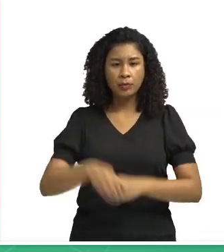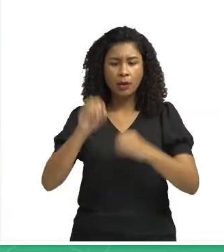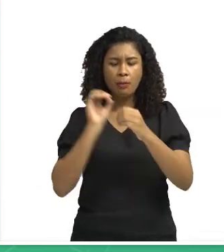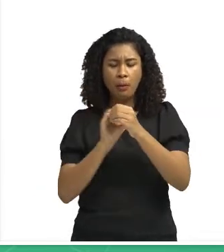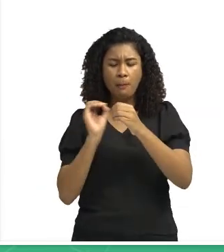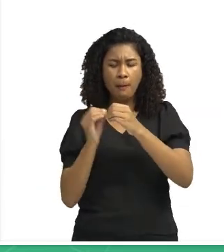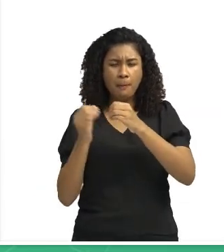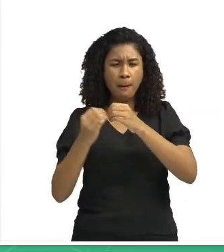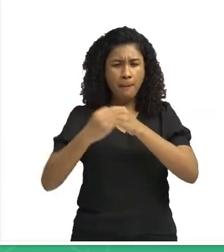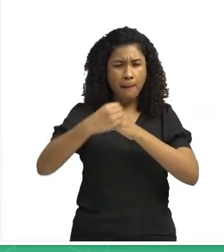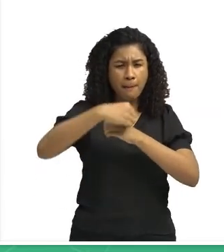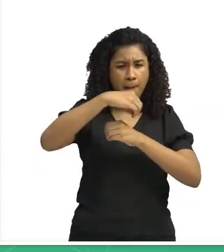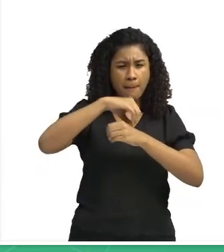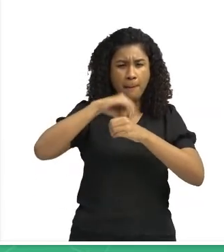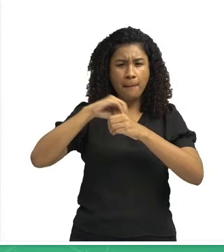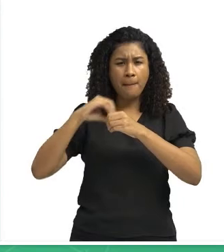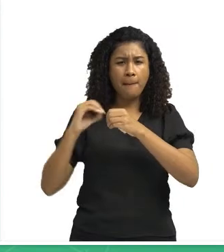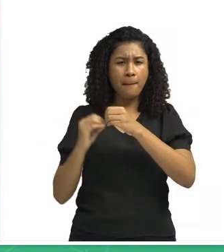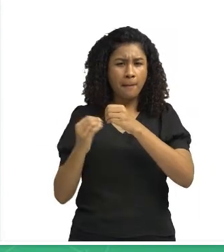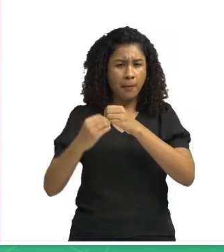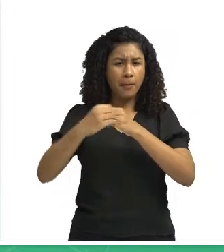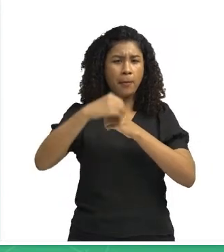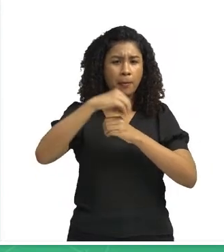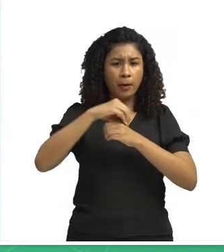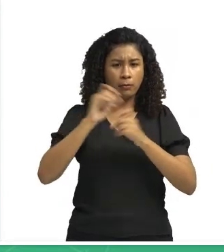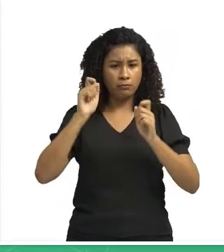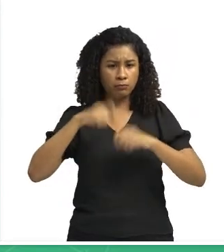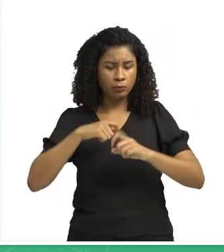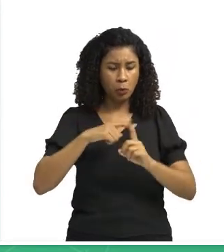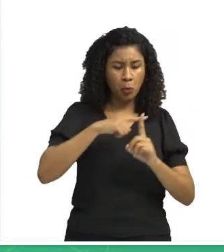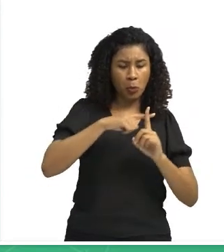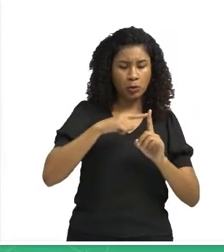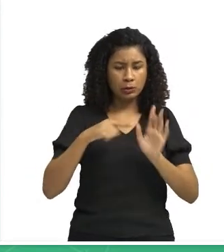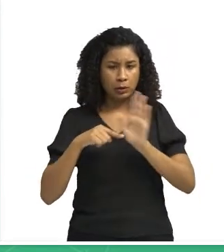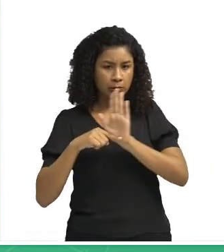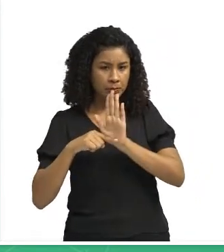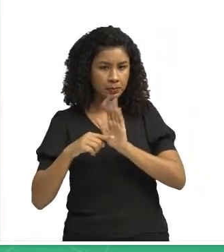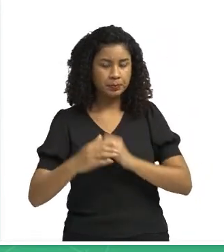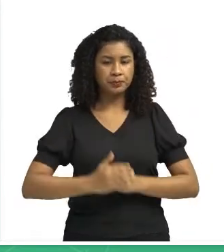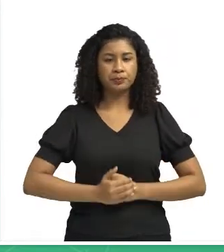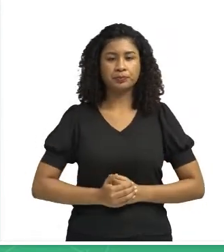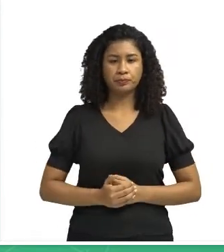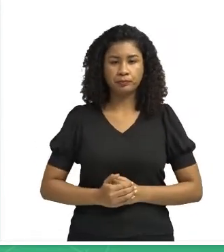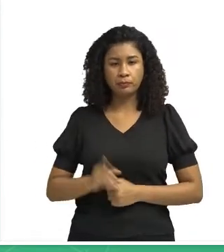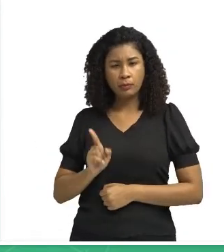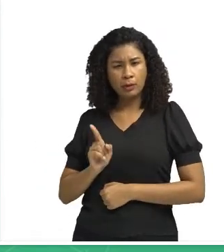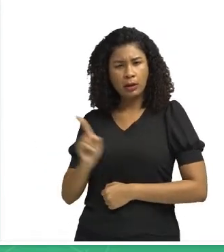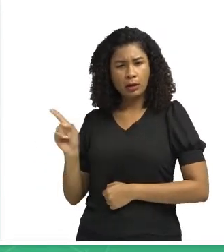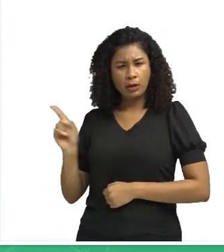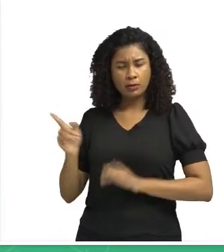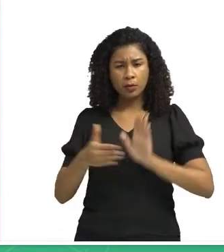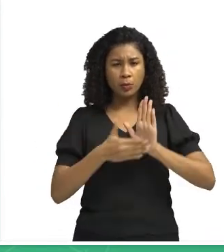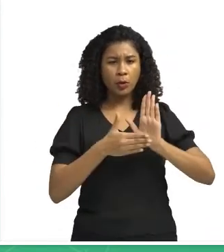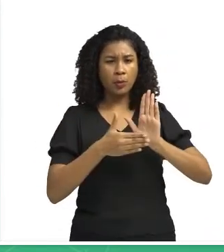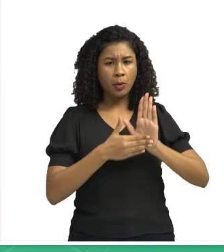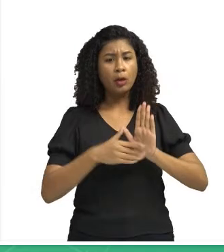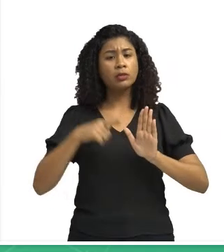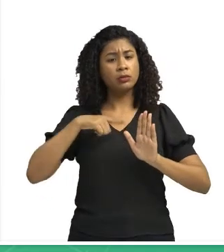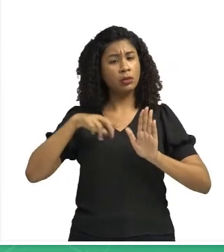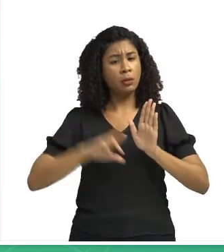com cargas no átomo. Esse modelo de Thomson também tinha uma